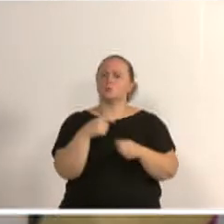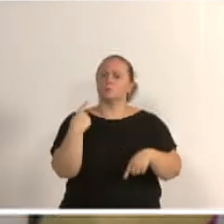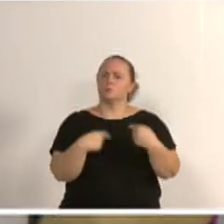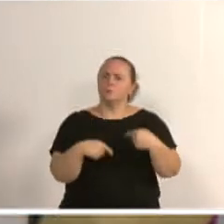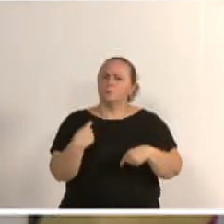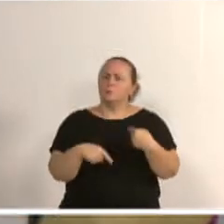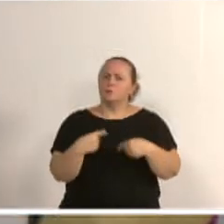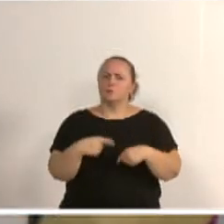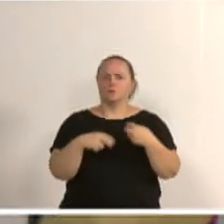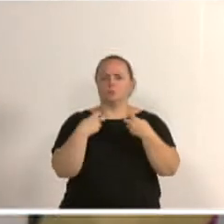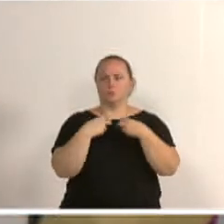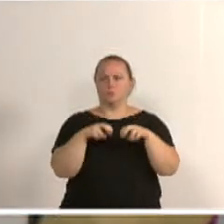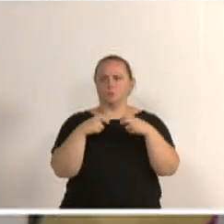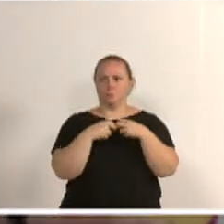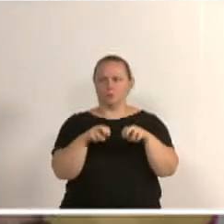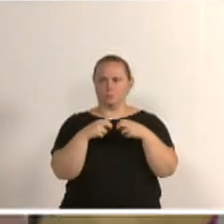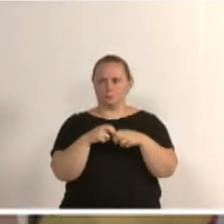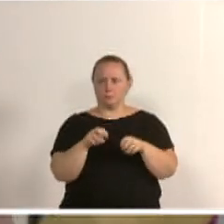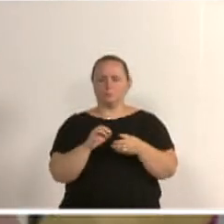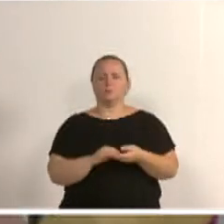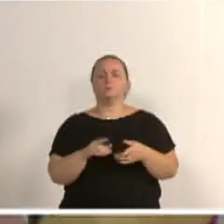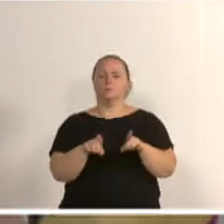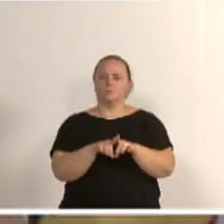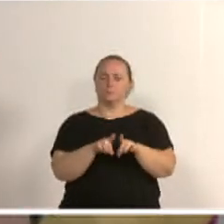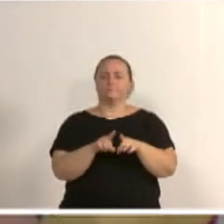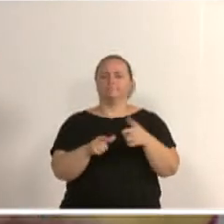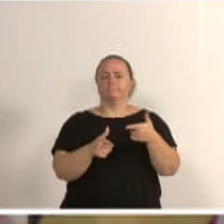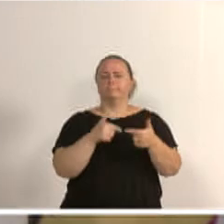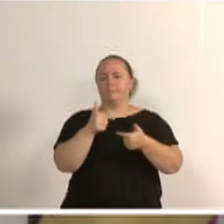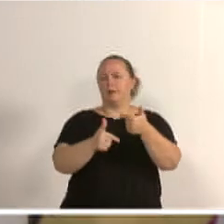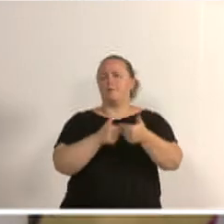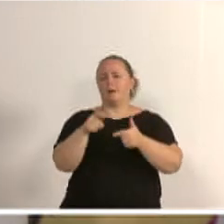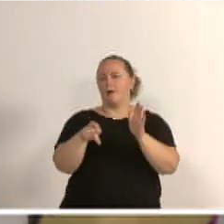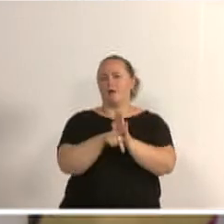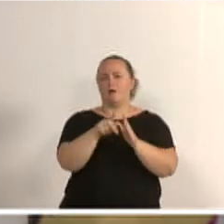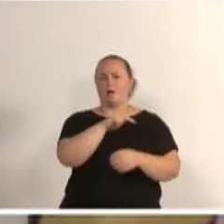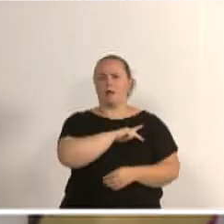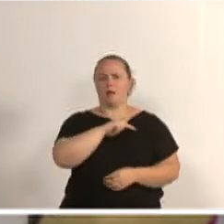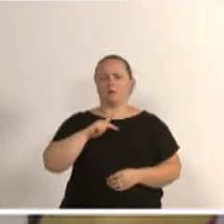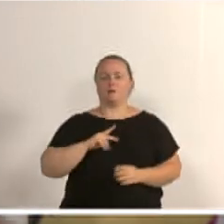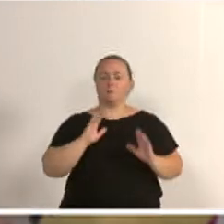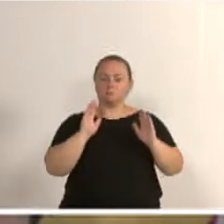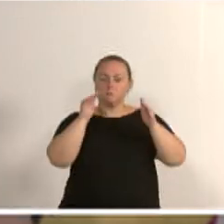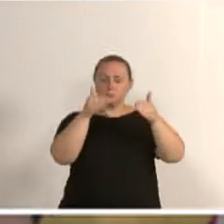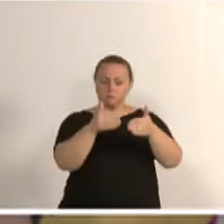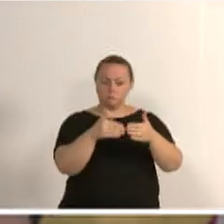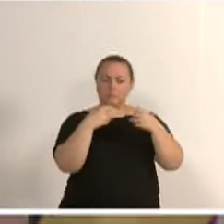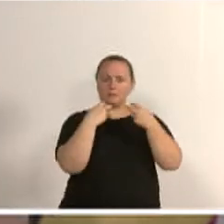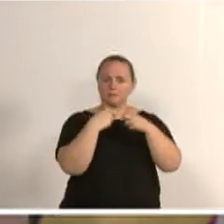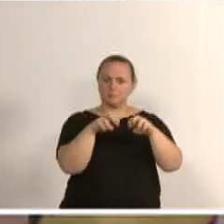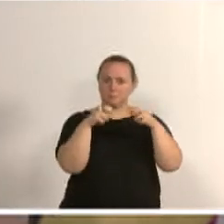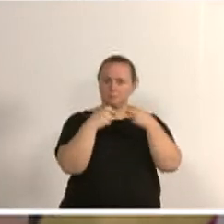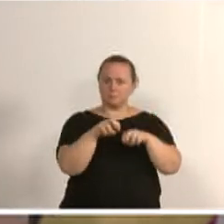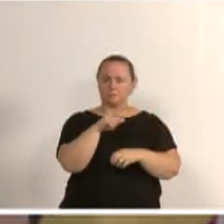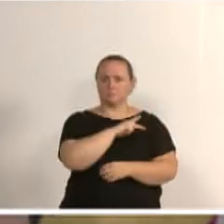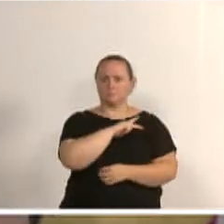questões do transporte coletivo, dos demais serviços públicos. E vou aqui focar na questão do transporte coletivo.